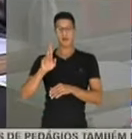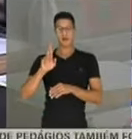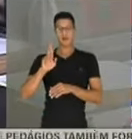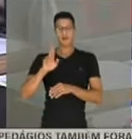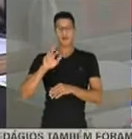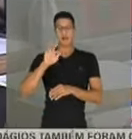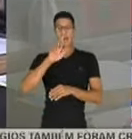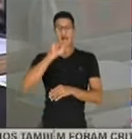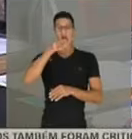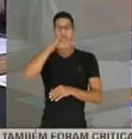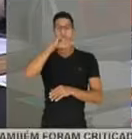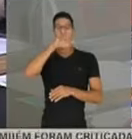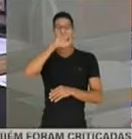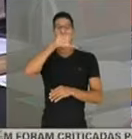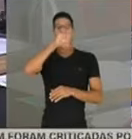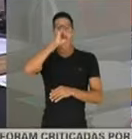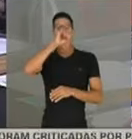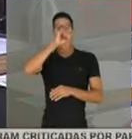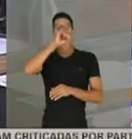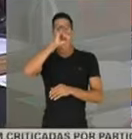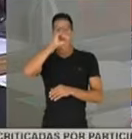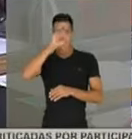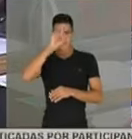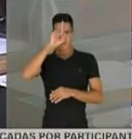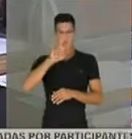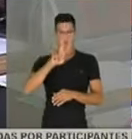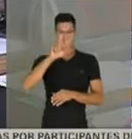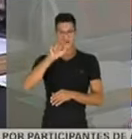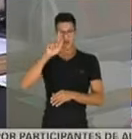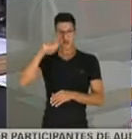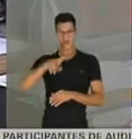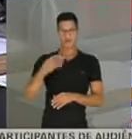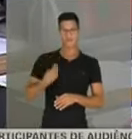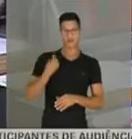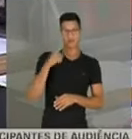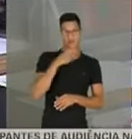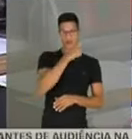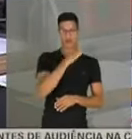ao doutor Francisco Maximiliano. O senhor Wagner Potenza estava lá?